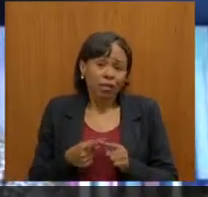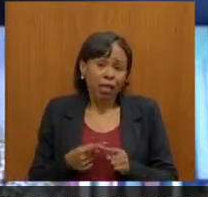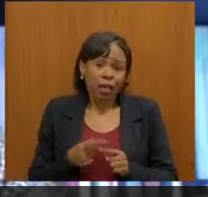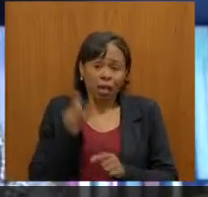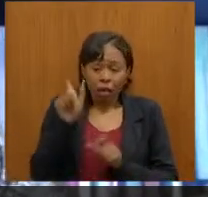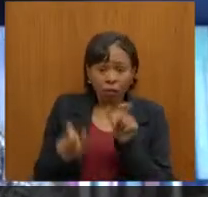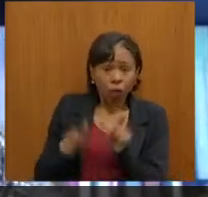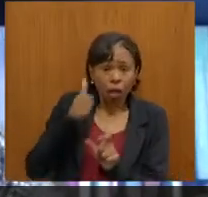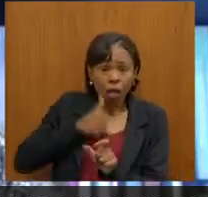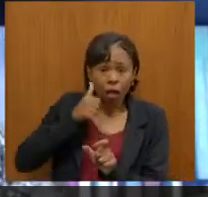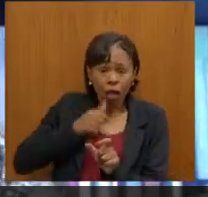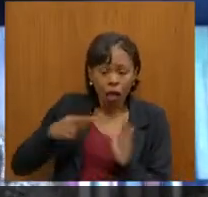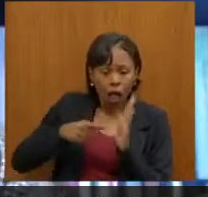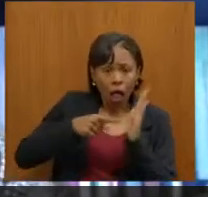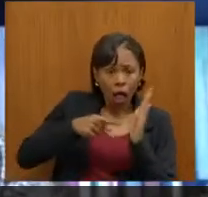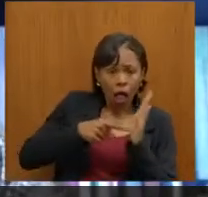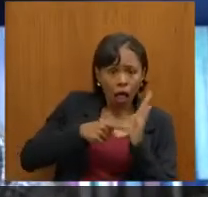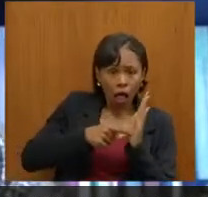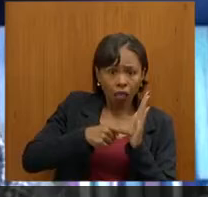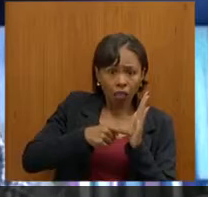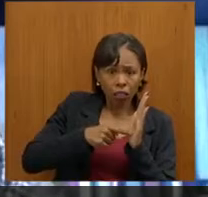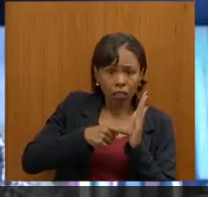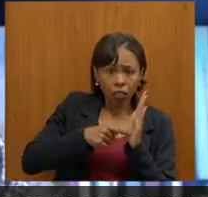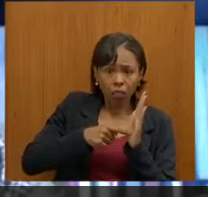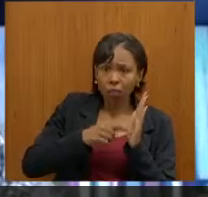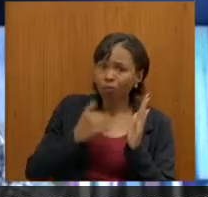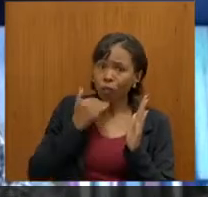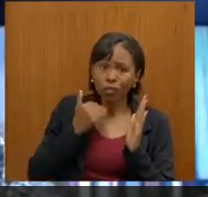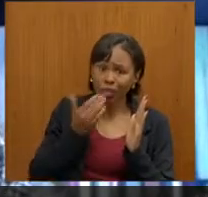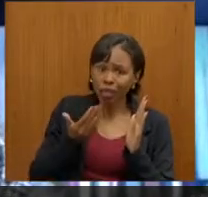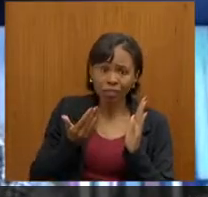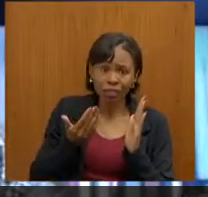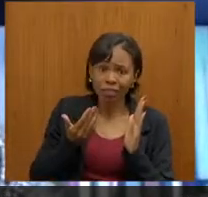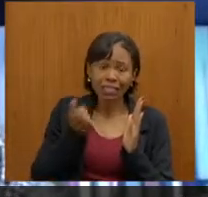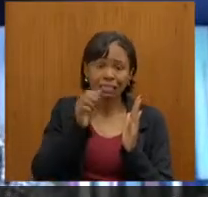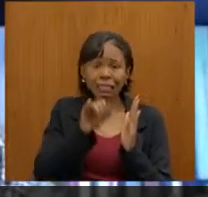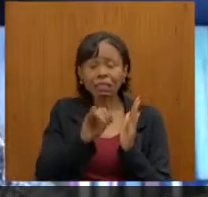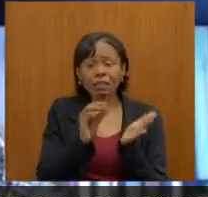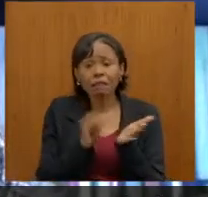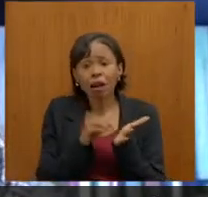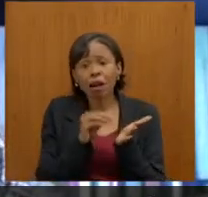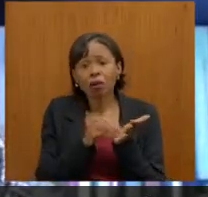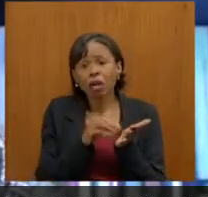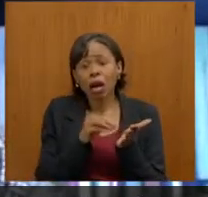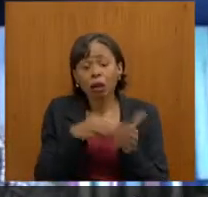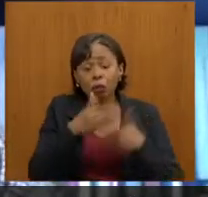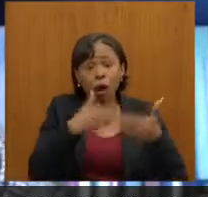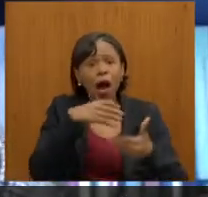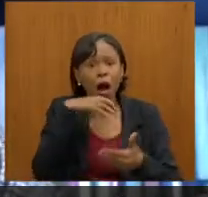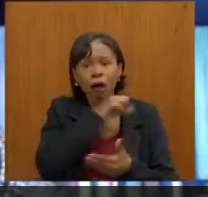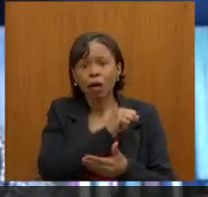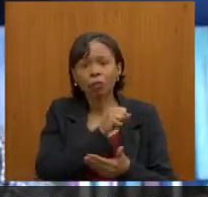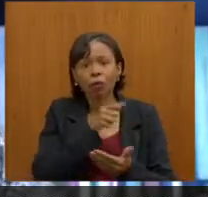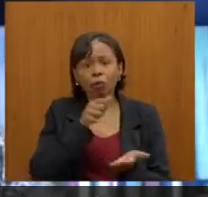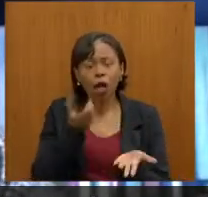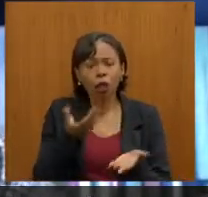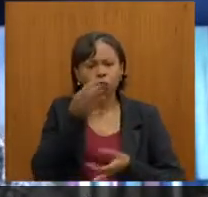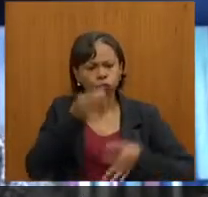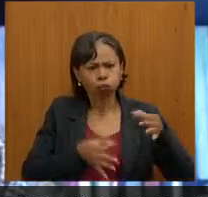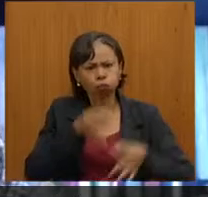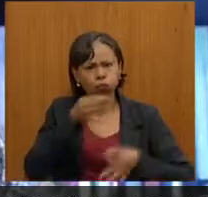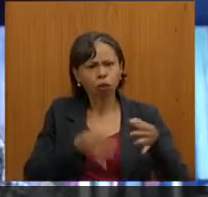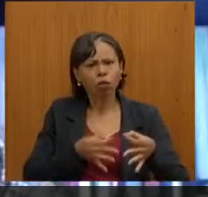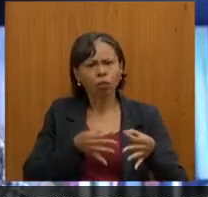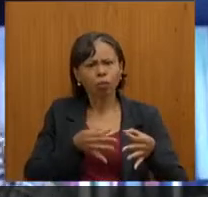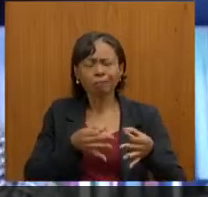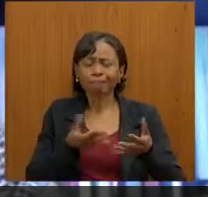é uma denúncia e depois uma representação senão a celeridade no processo de julgamento então